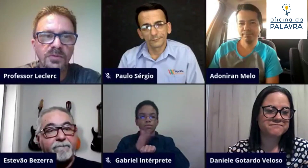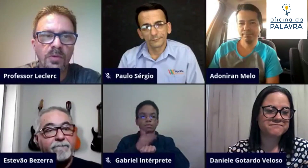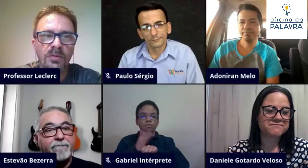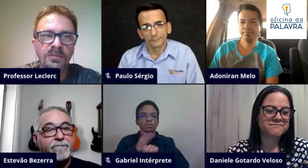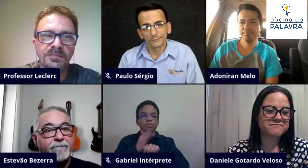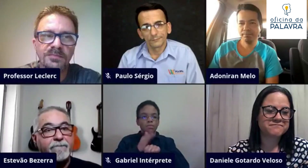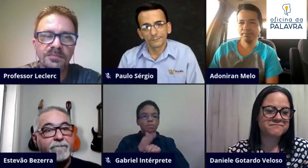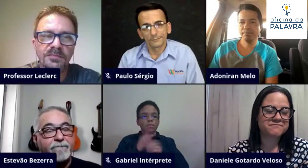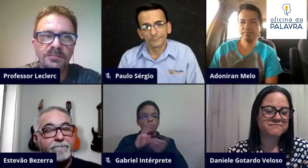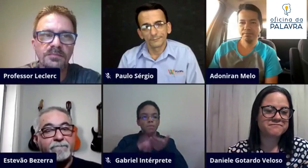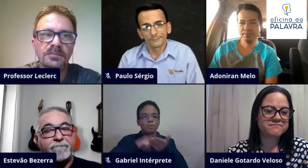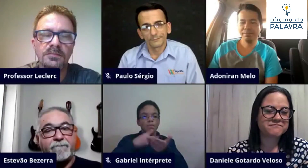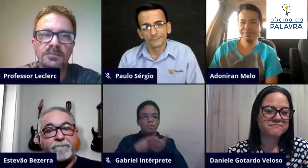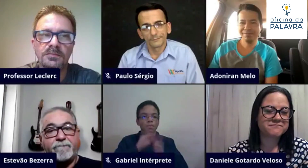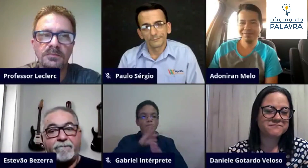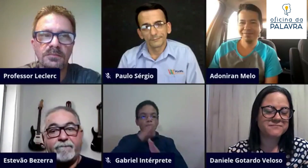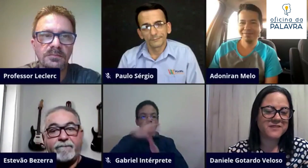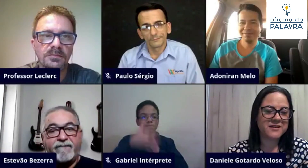Legal, muito bom.